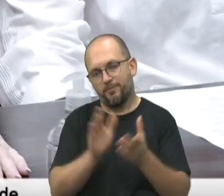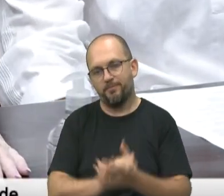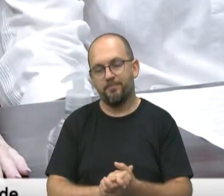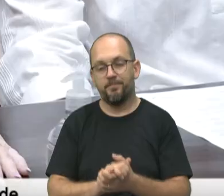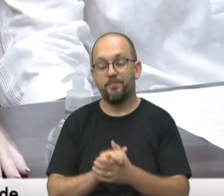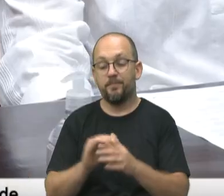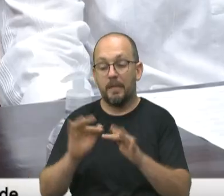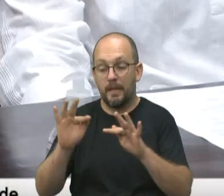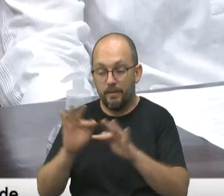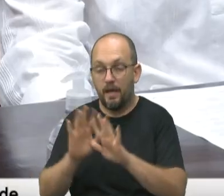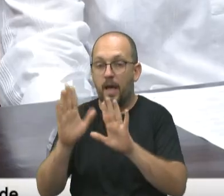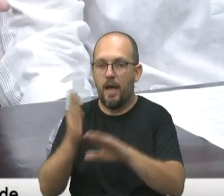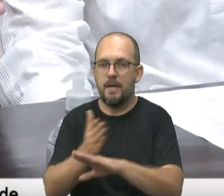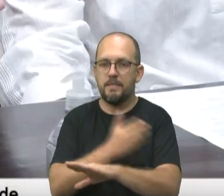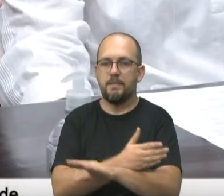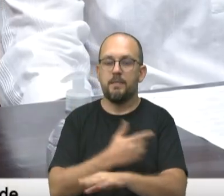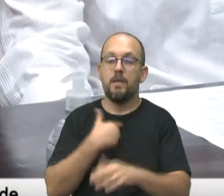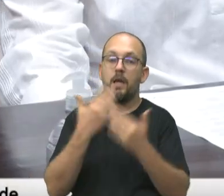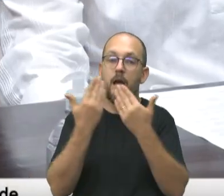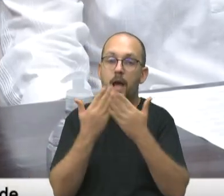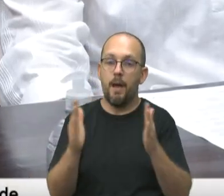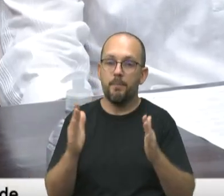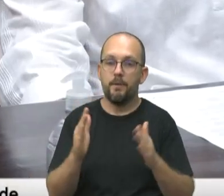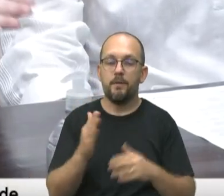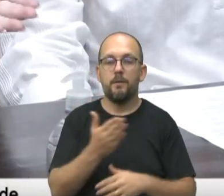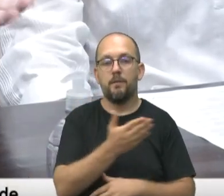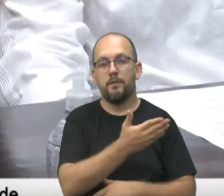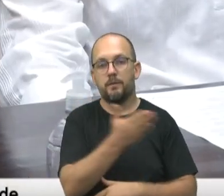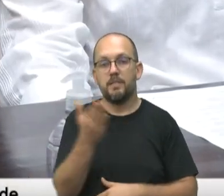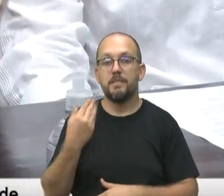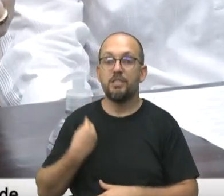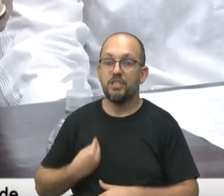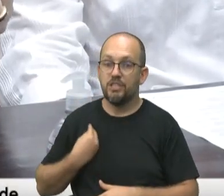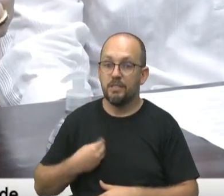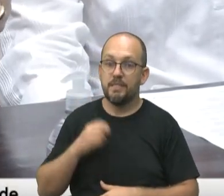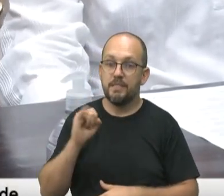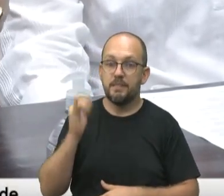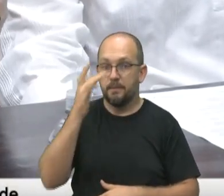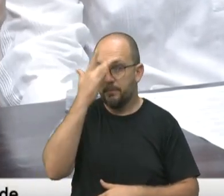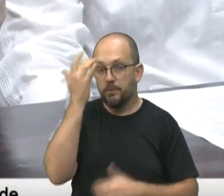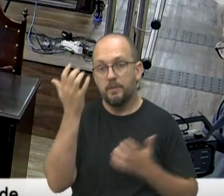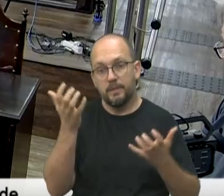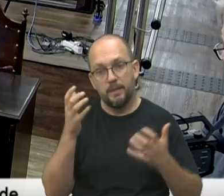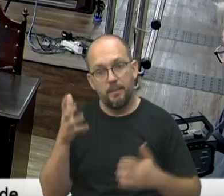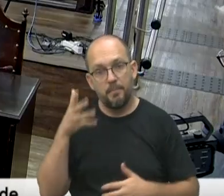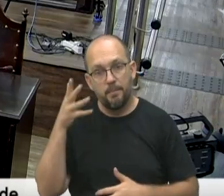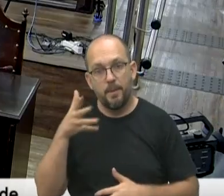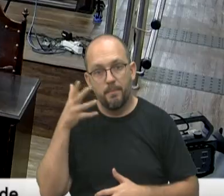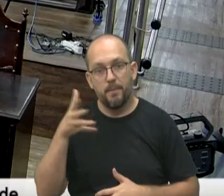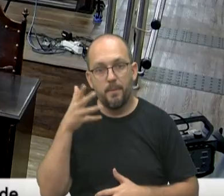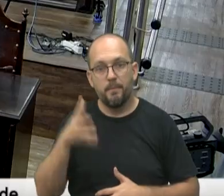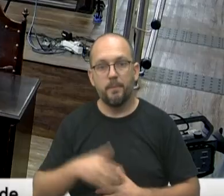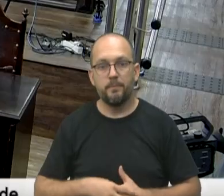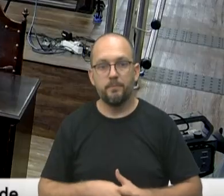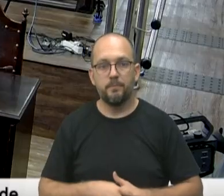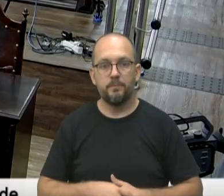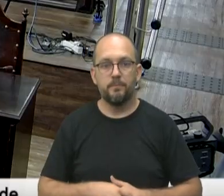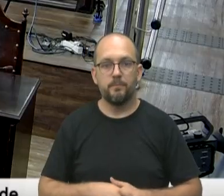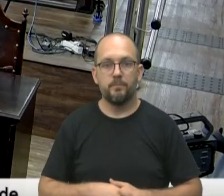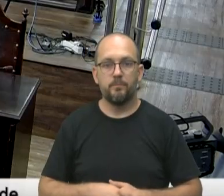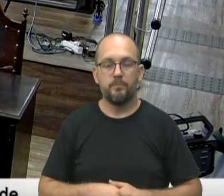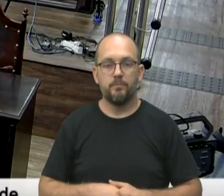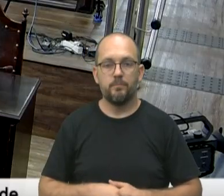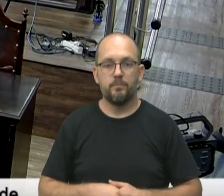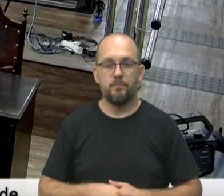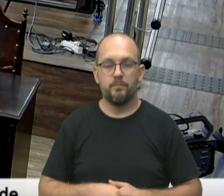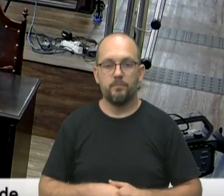de encerrar, eu preciso abrir a manifestação para os presentes. Se alguém quiser fazer uso da palavra,